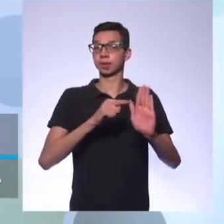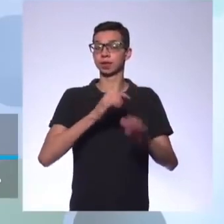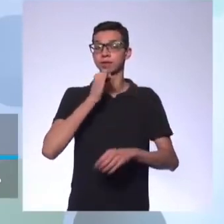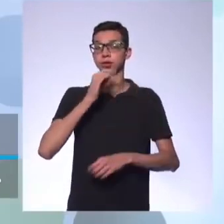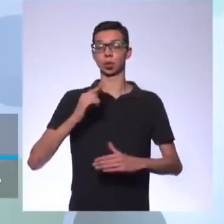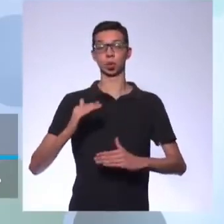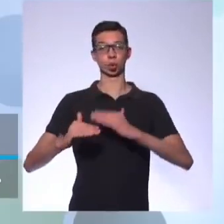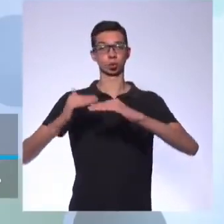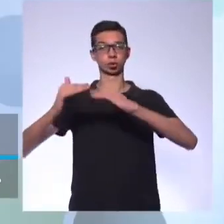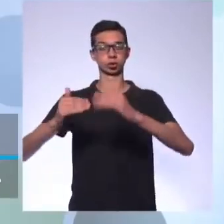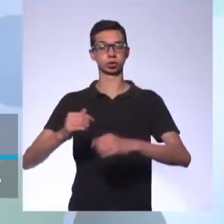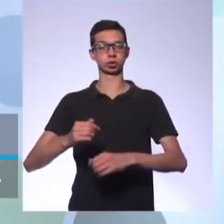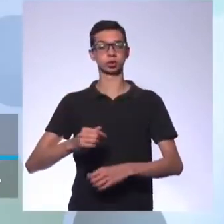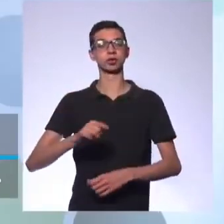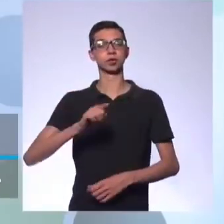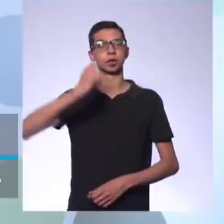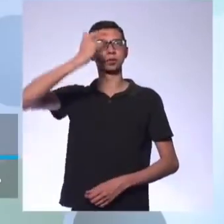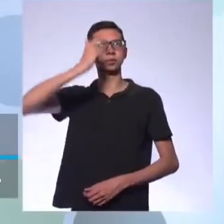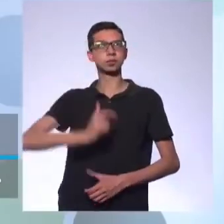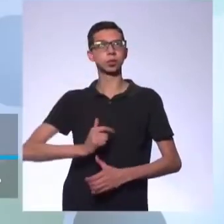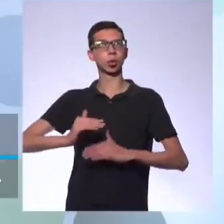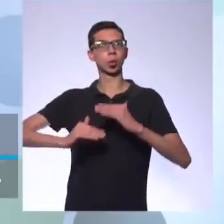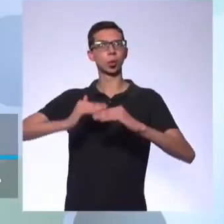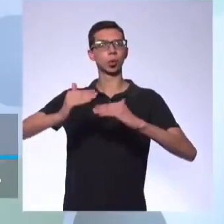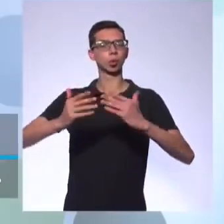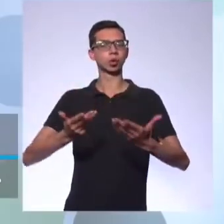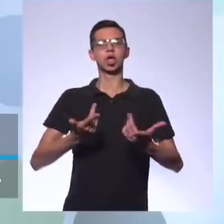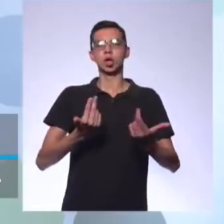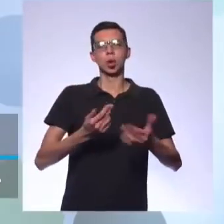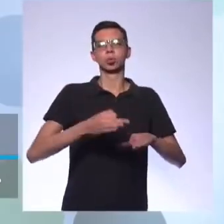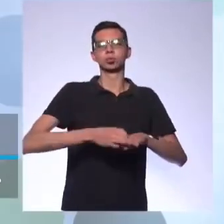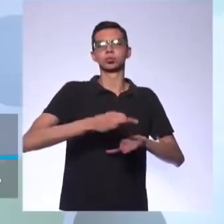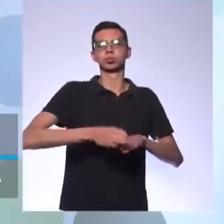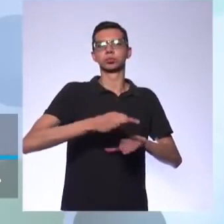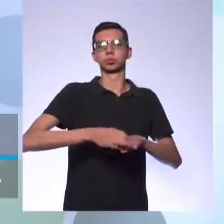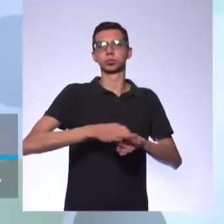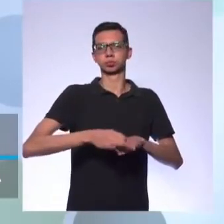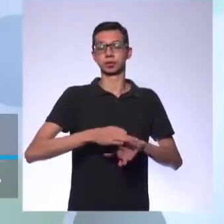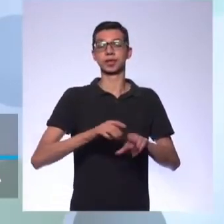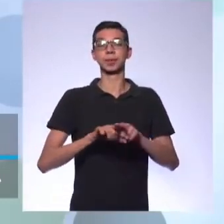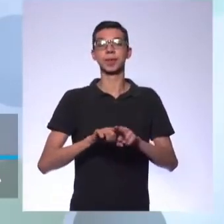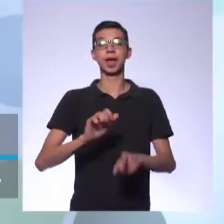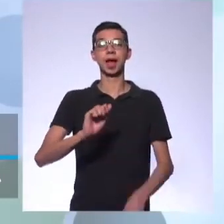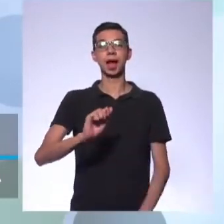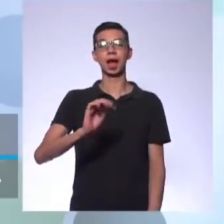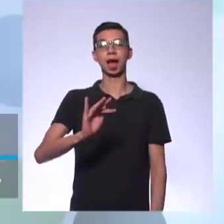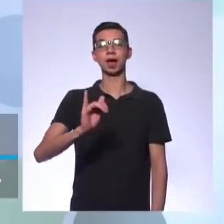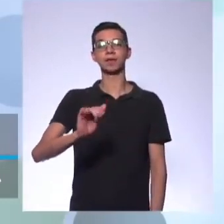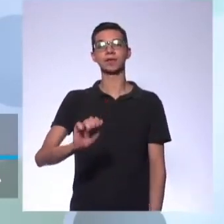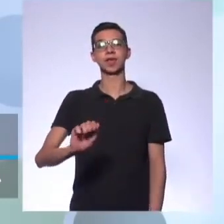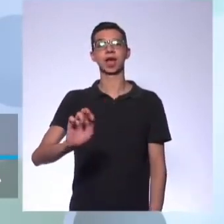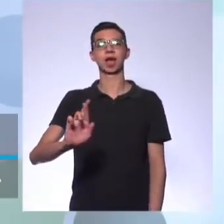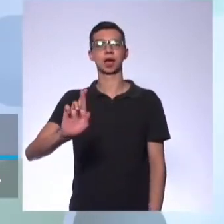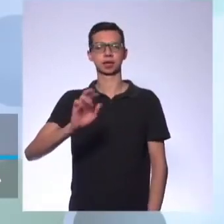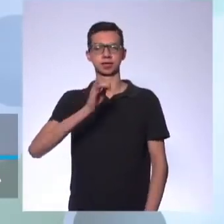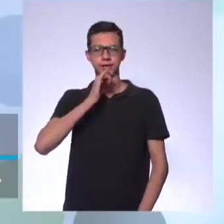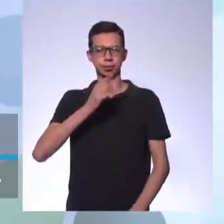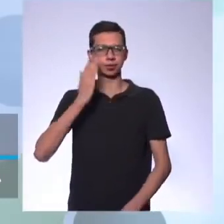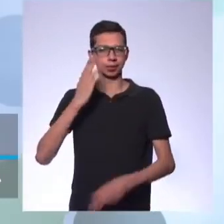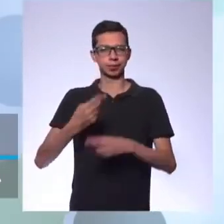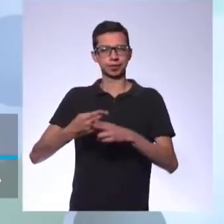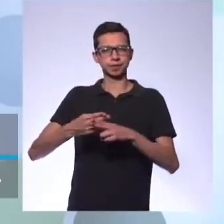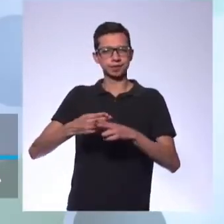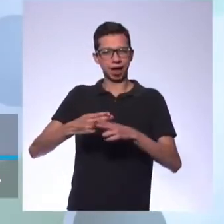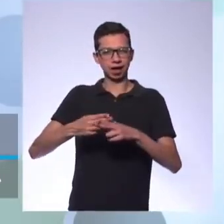você tece aquilo que você está se fiando. E afiar todo o seu ser. O que é afiar? Uma faca afiada, ela